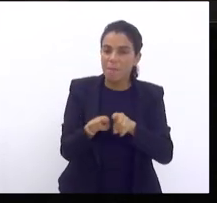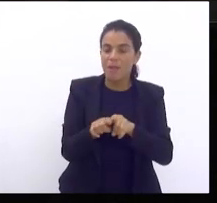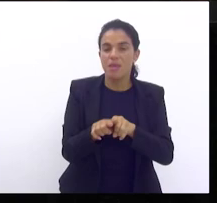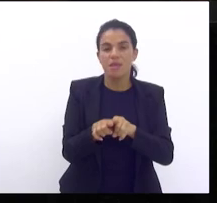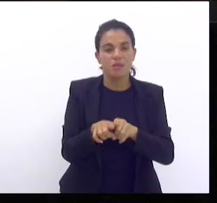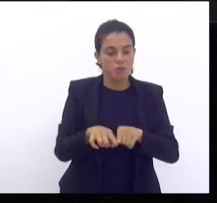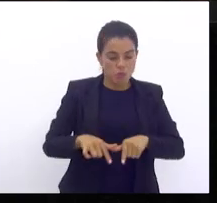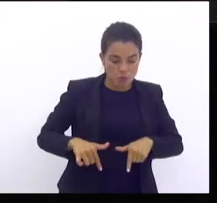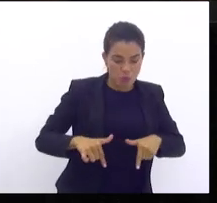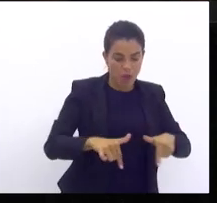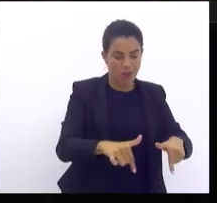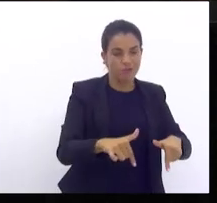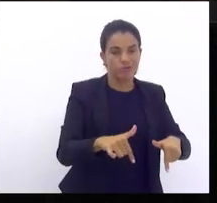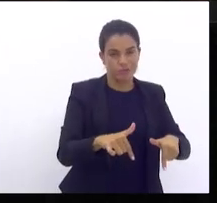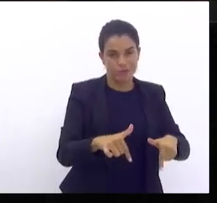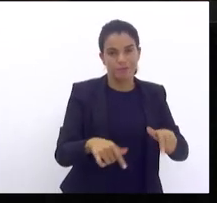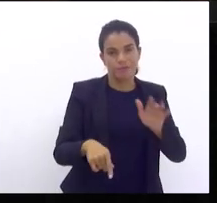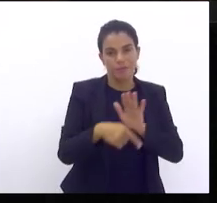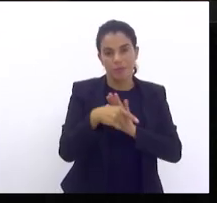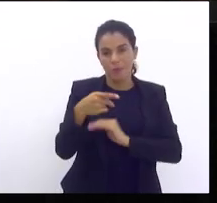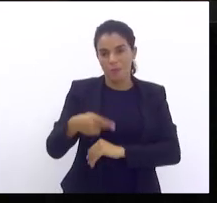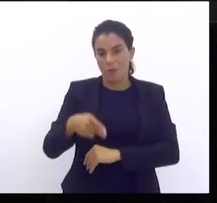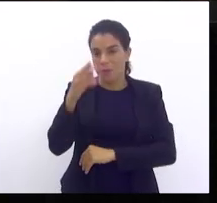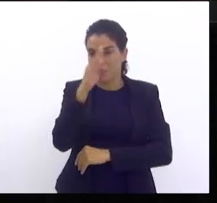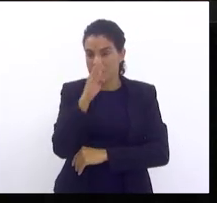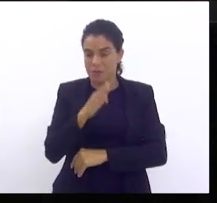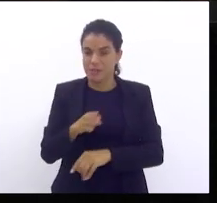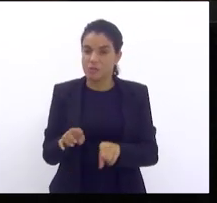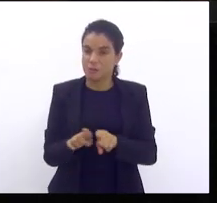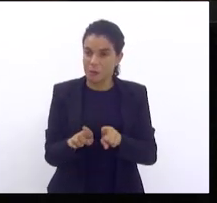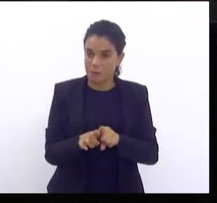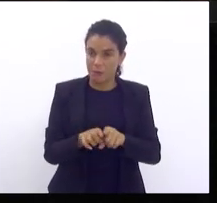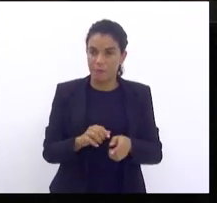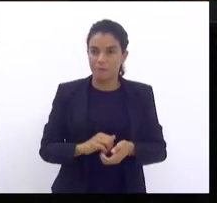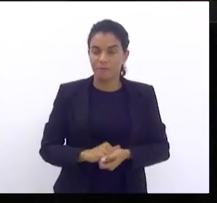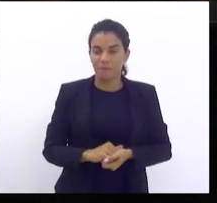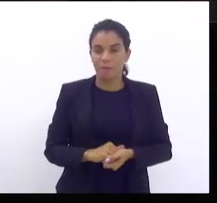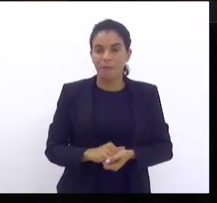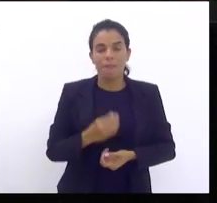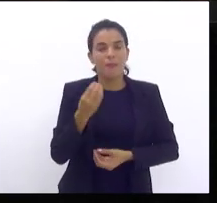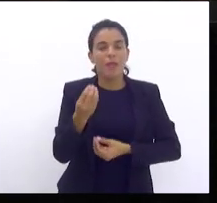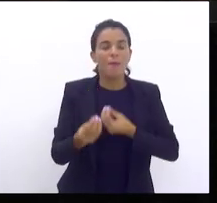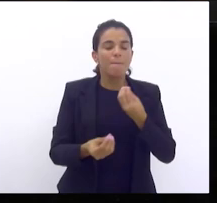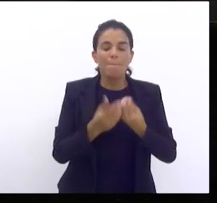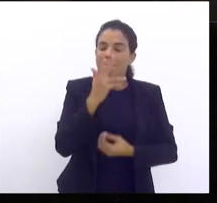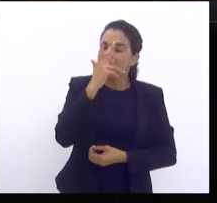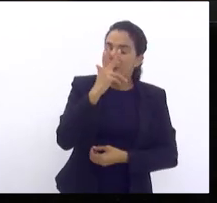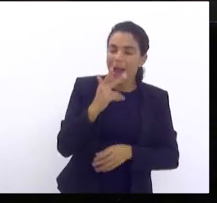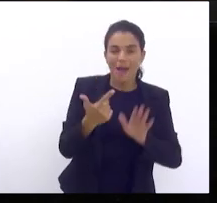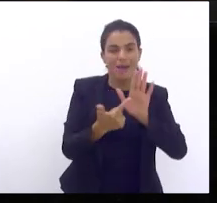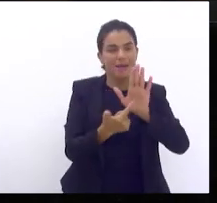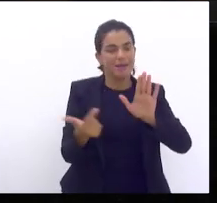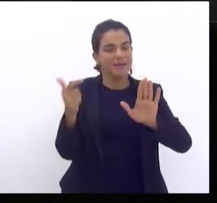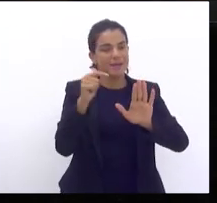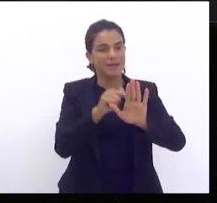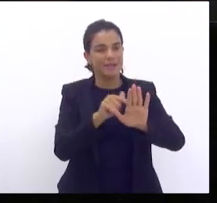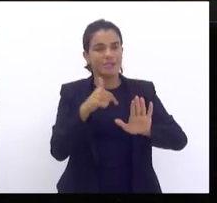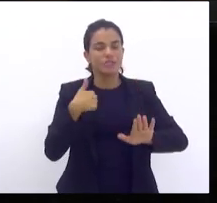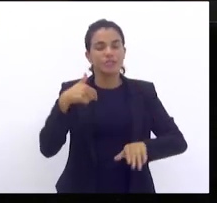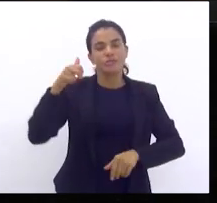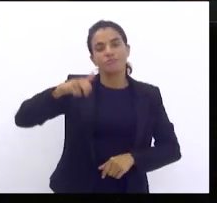internas da nossa Unidade Federativa é como a gente estivesse